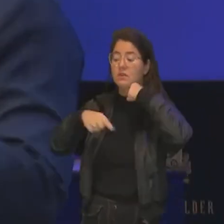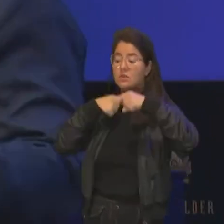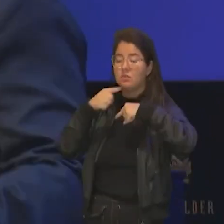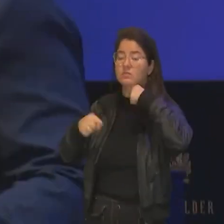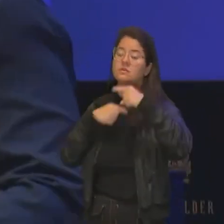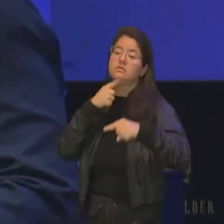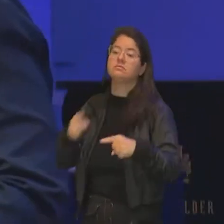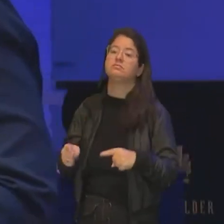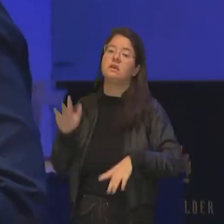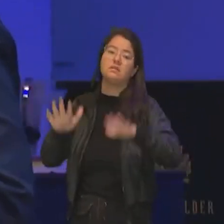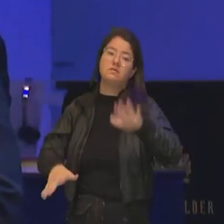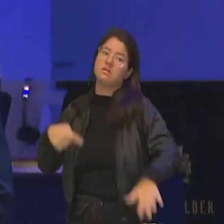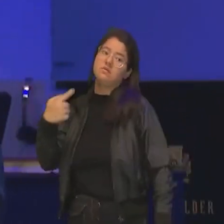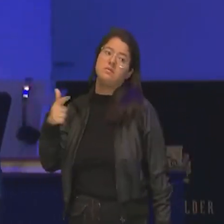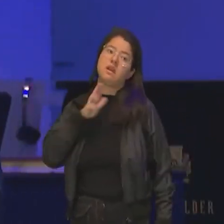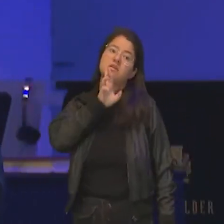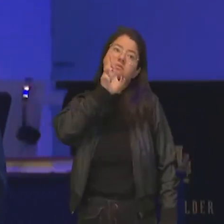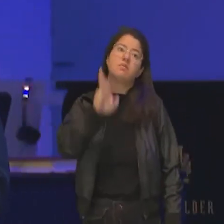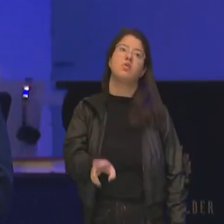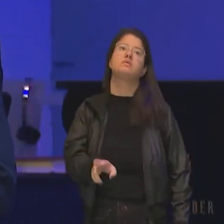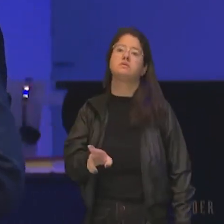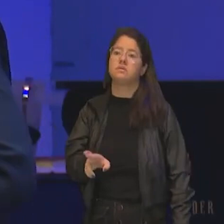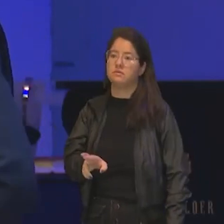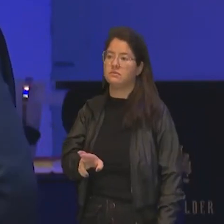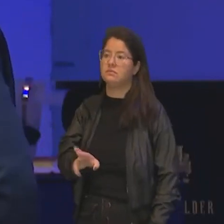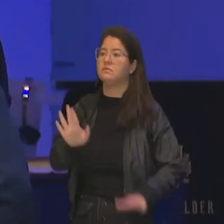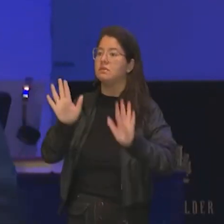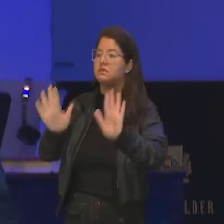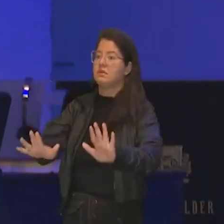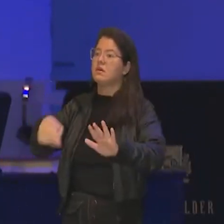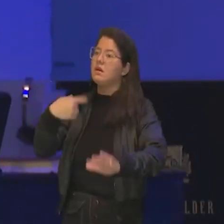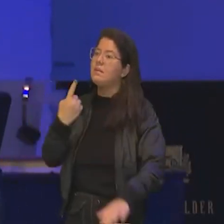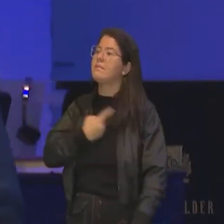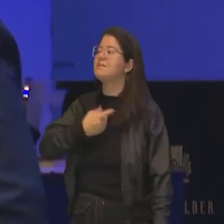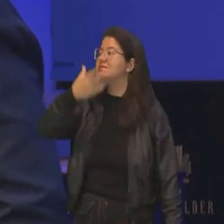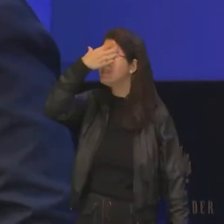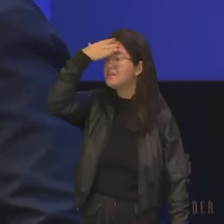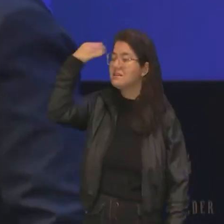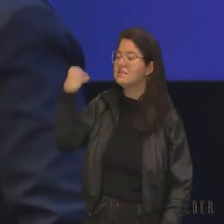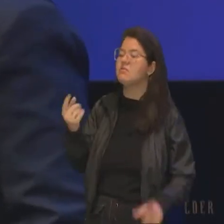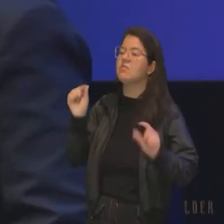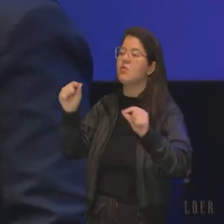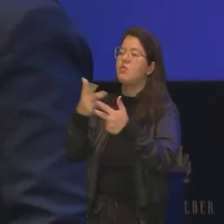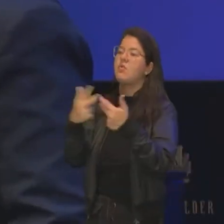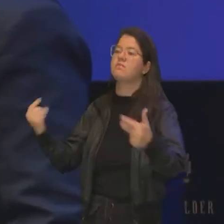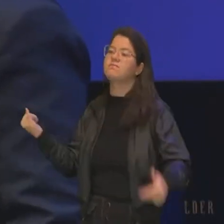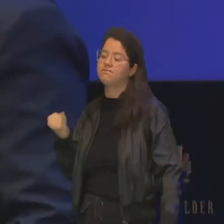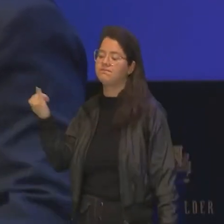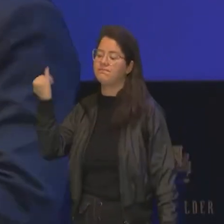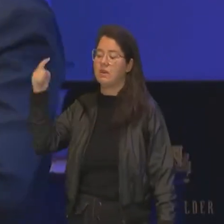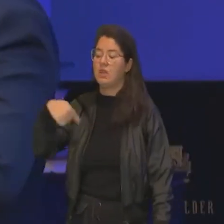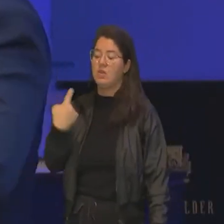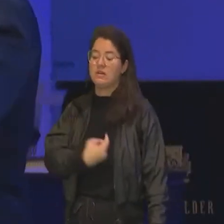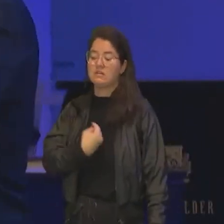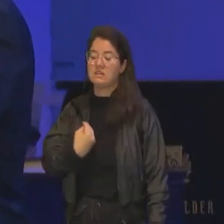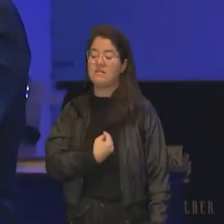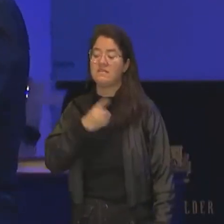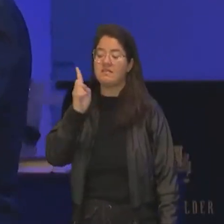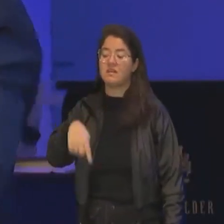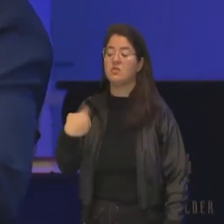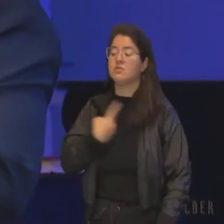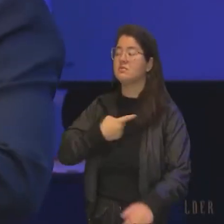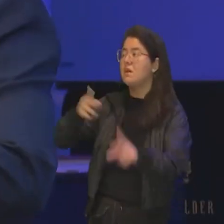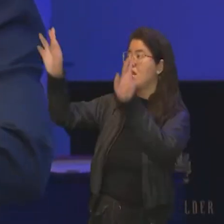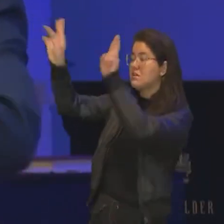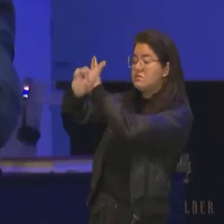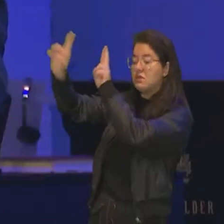muitas vezes nós não temos resposta. Mas nós nos esquecemos de algo fundamental em nossa vida, que é o nosso